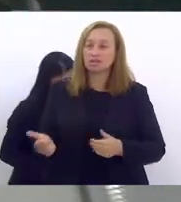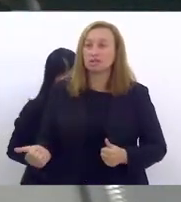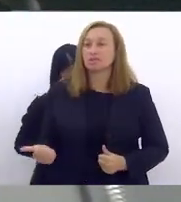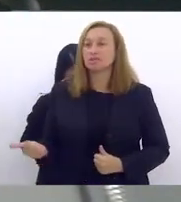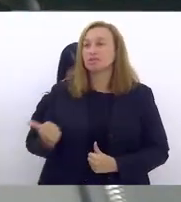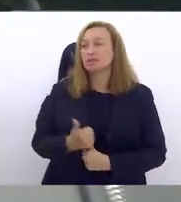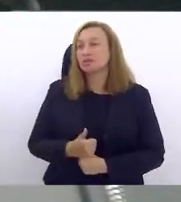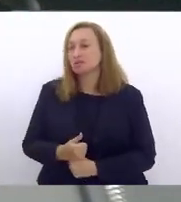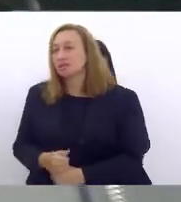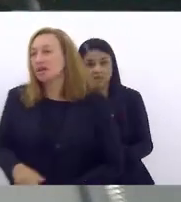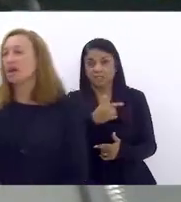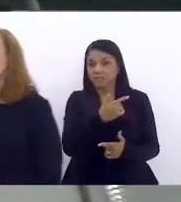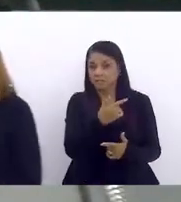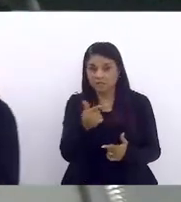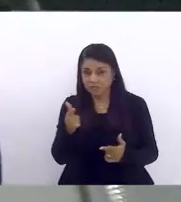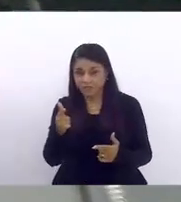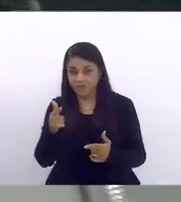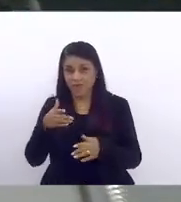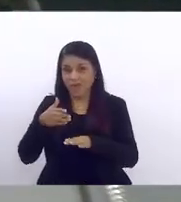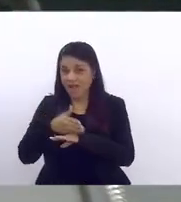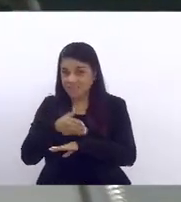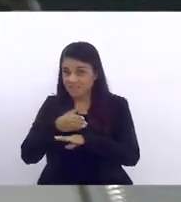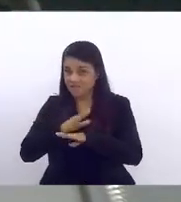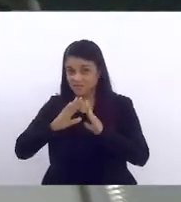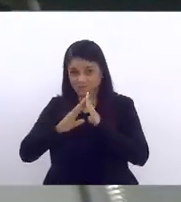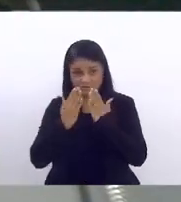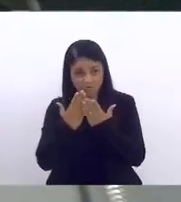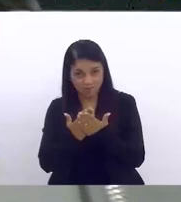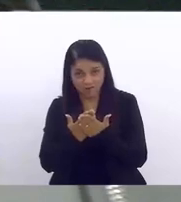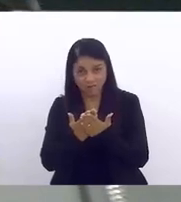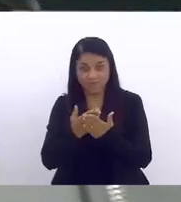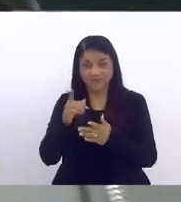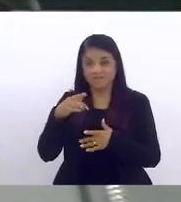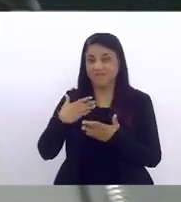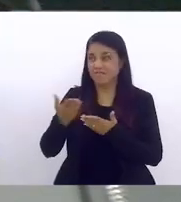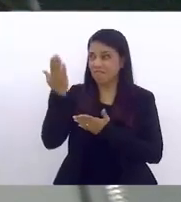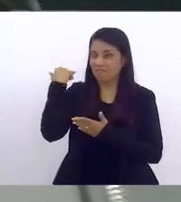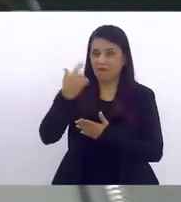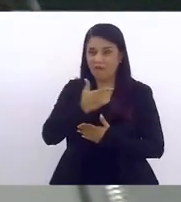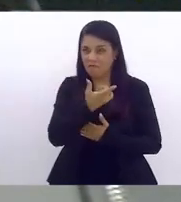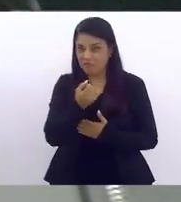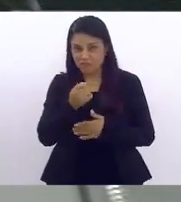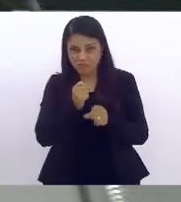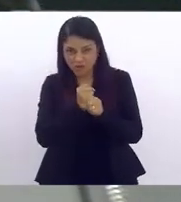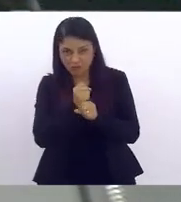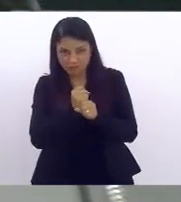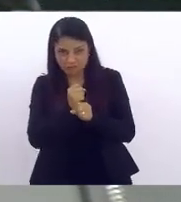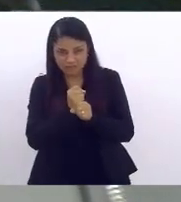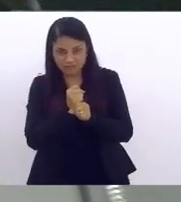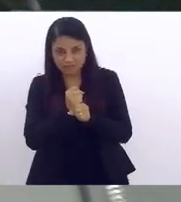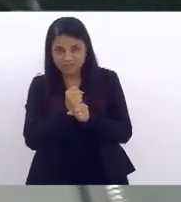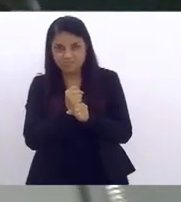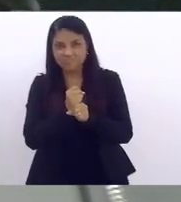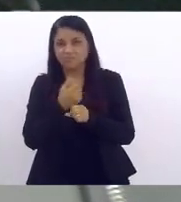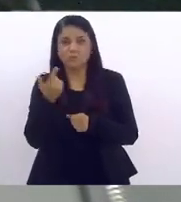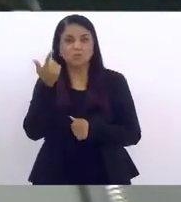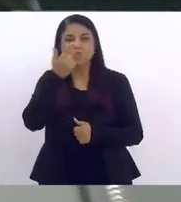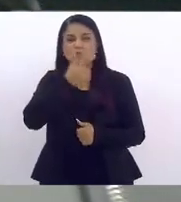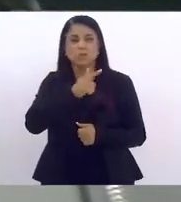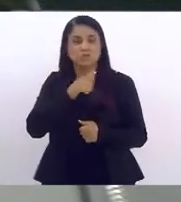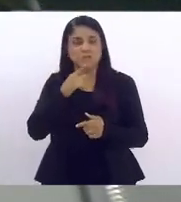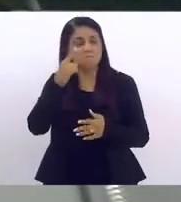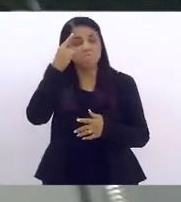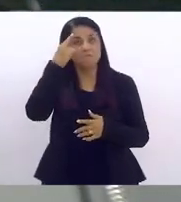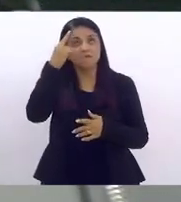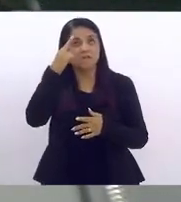de escolarização. Se eu for pegar os agentes comunitários de saúde, há 20 anos atrás era isso. A gente não conseguia pensar em